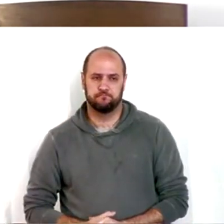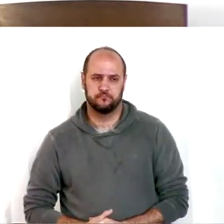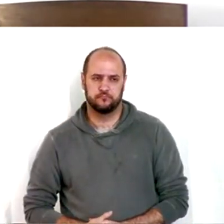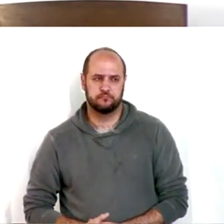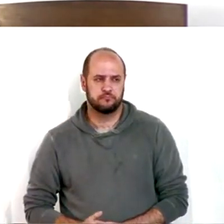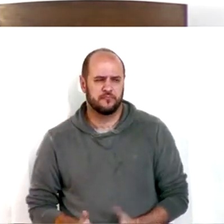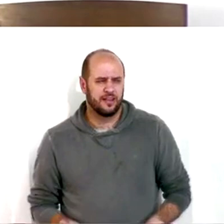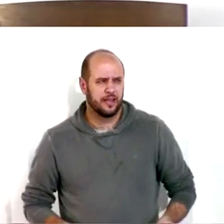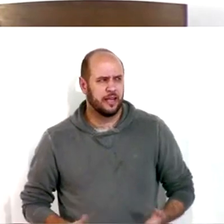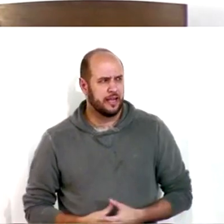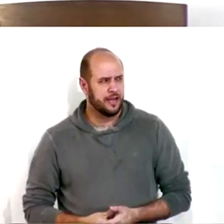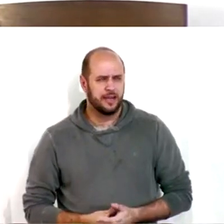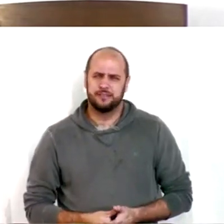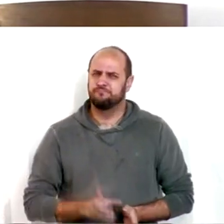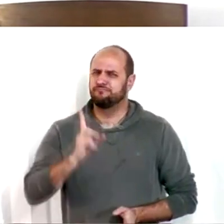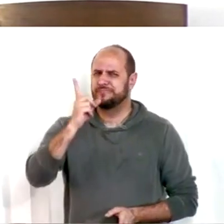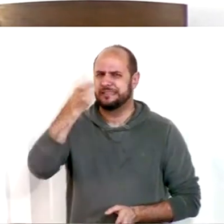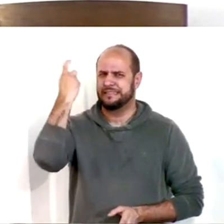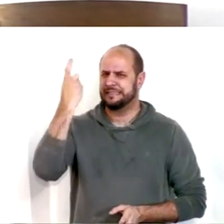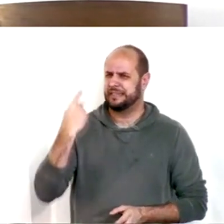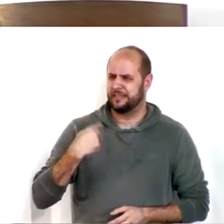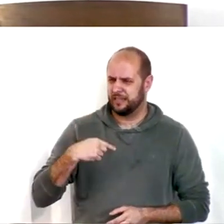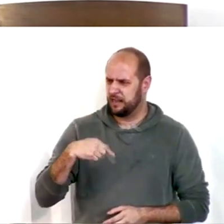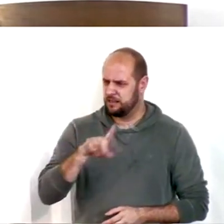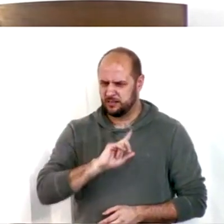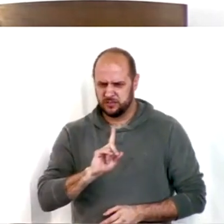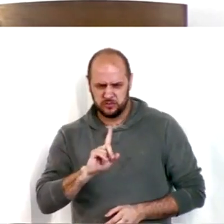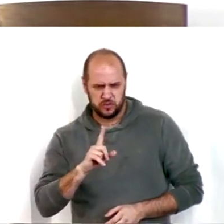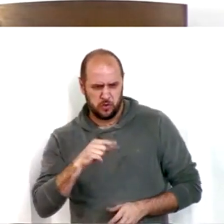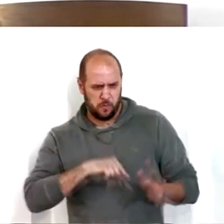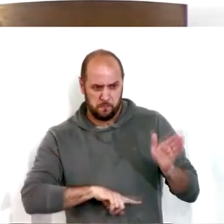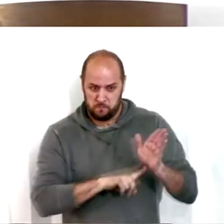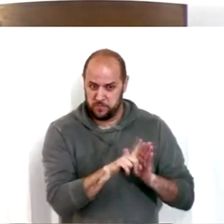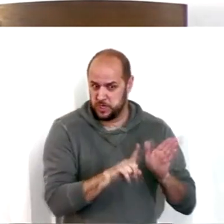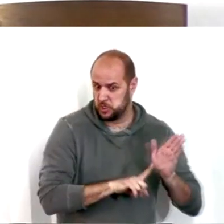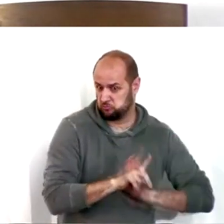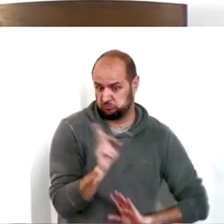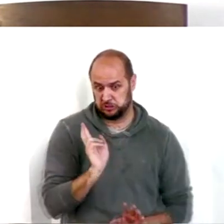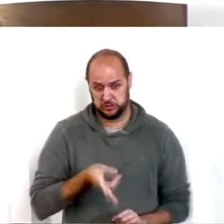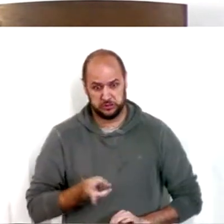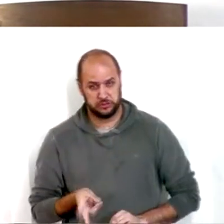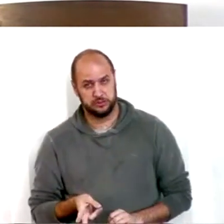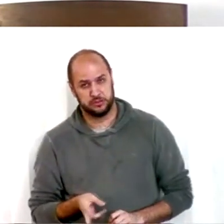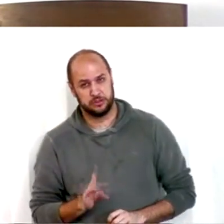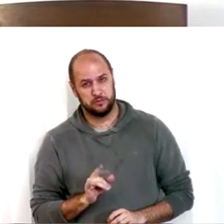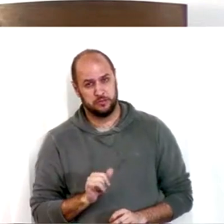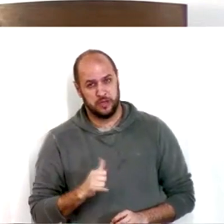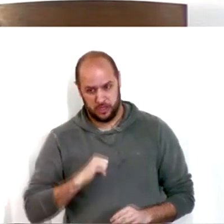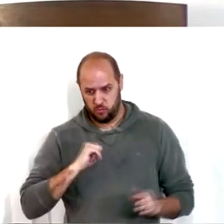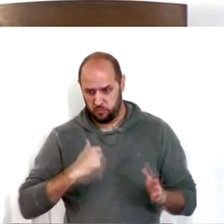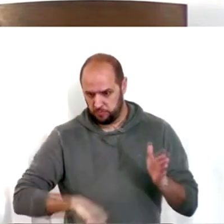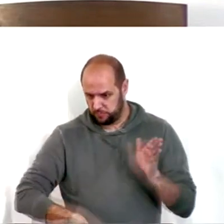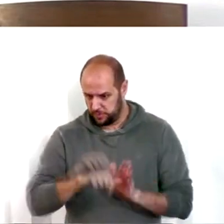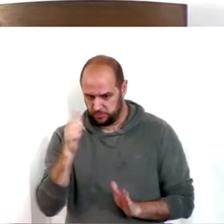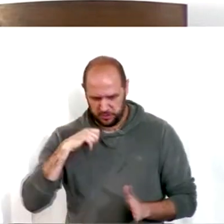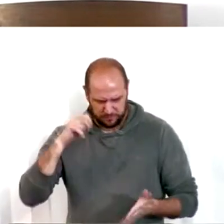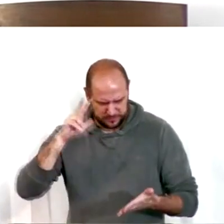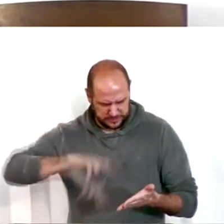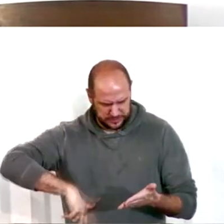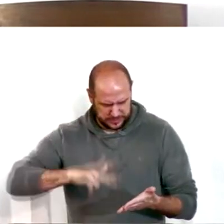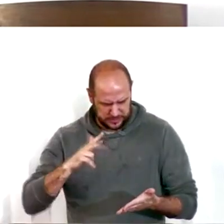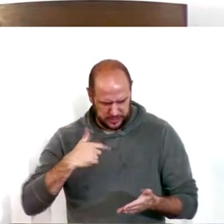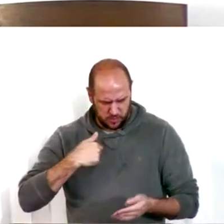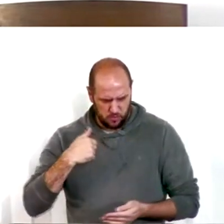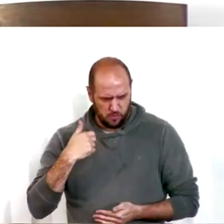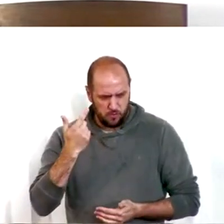Será que você não faz as mesmas perguntas a primeira vez que eu li estes